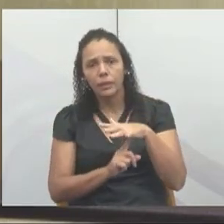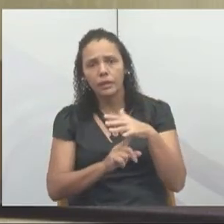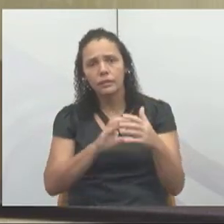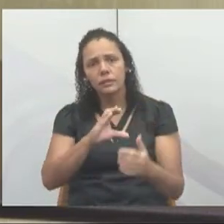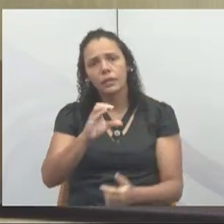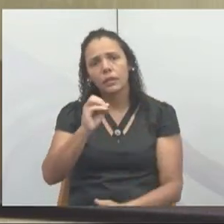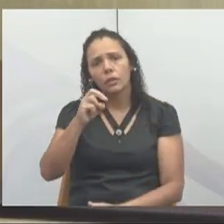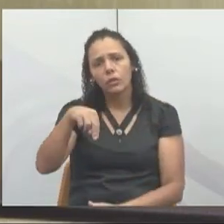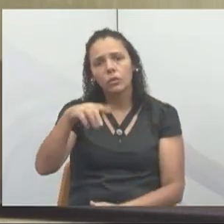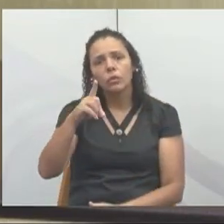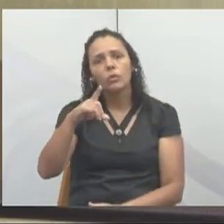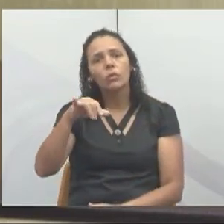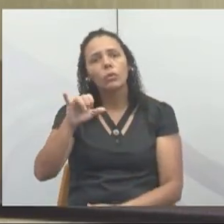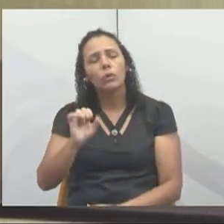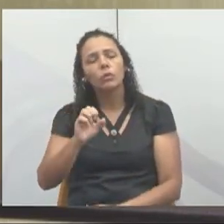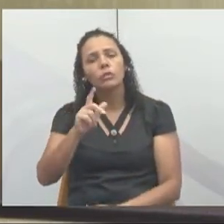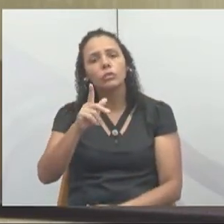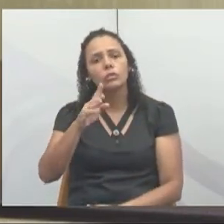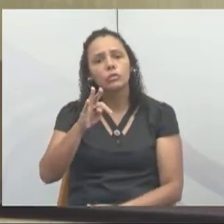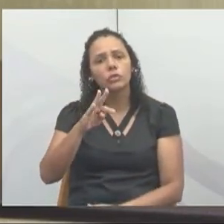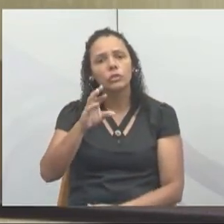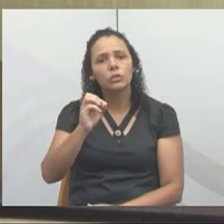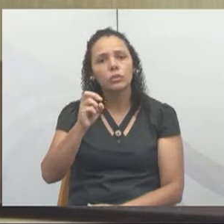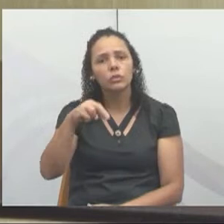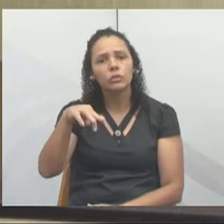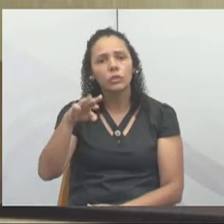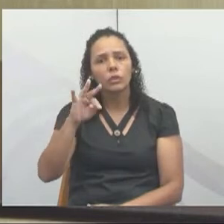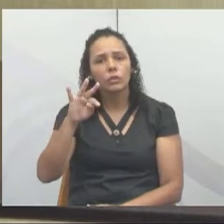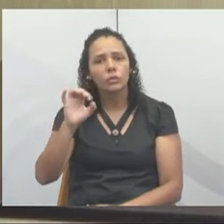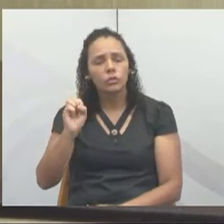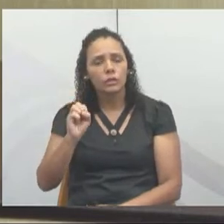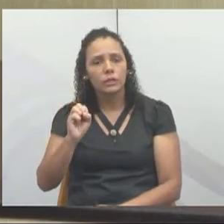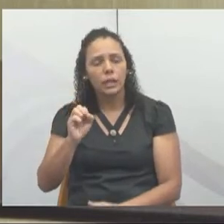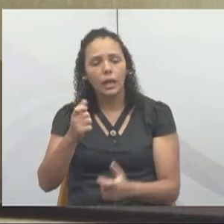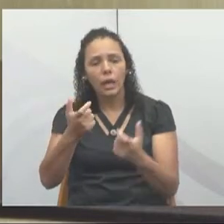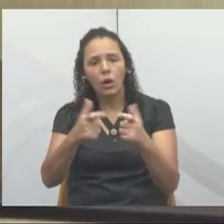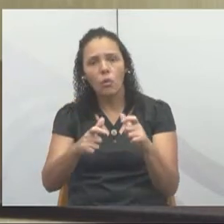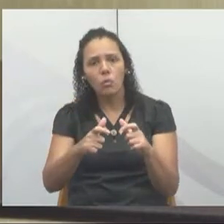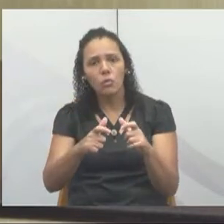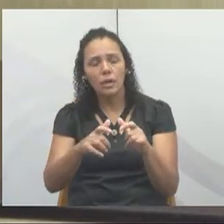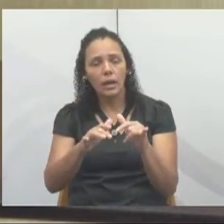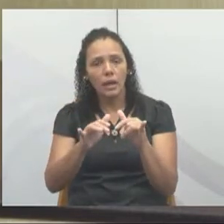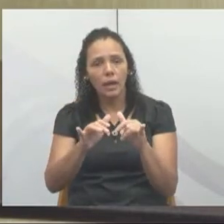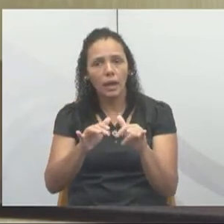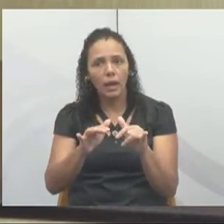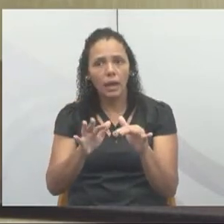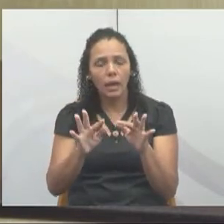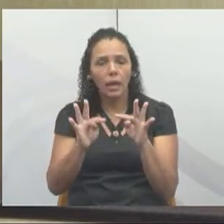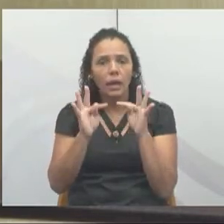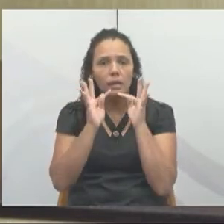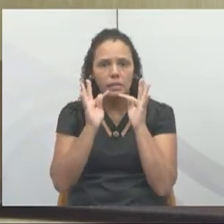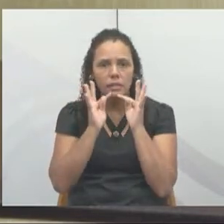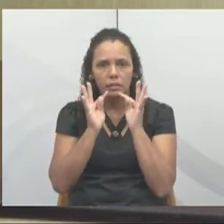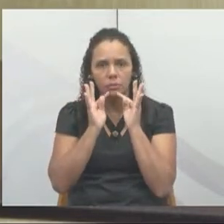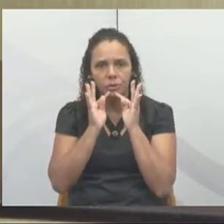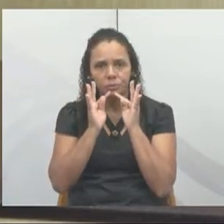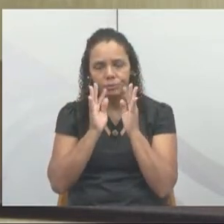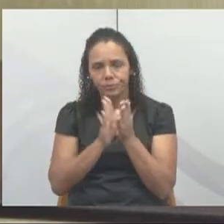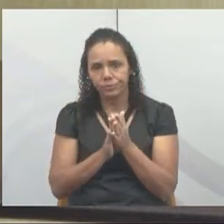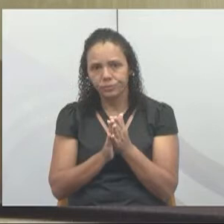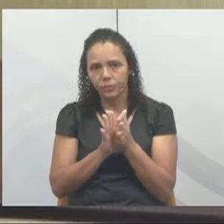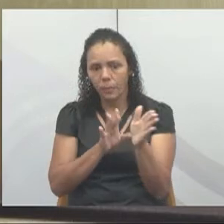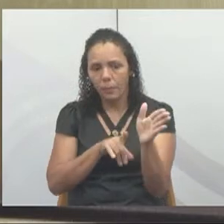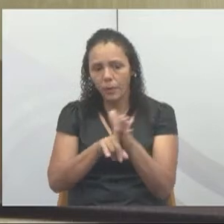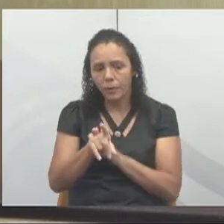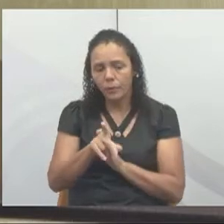Frontin seria uma praça, né, modelo para Jacareí. A prefeitura pensa em fazer uma obra